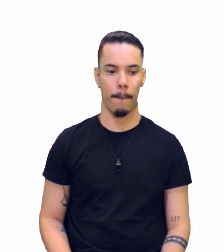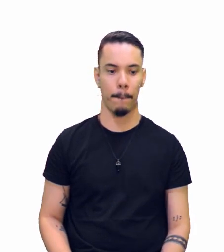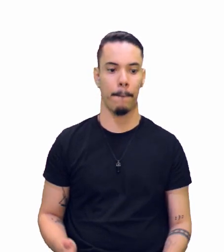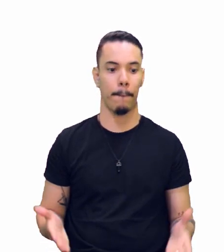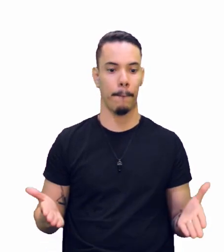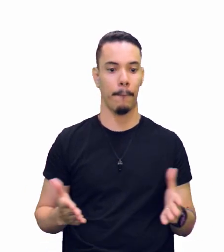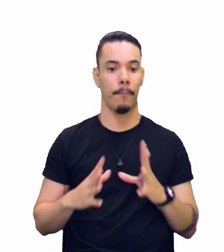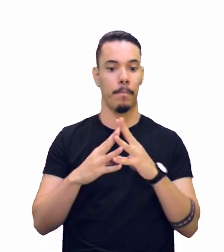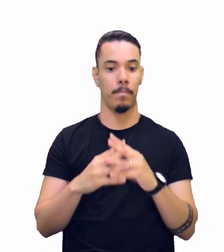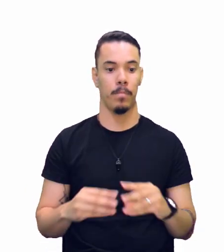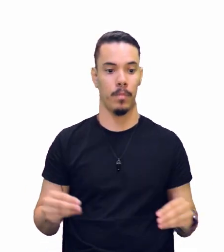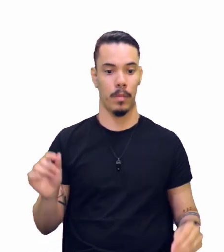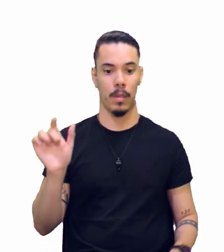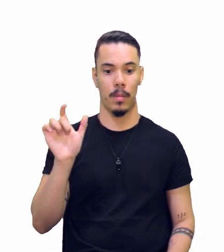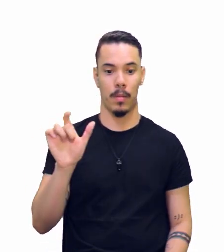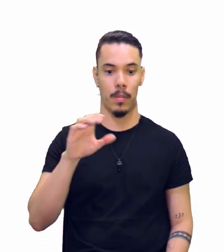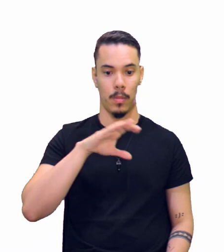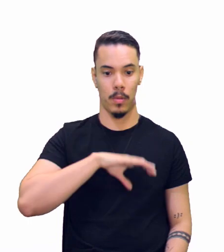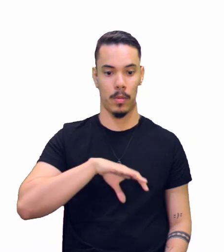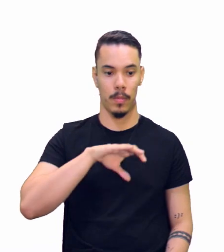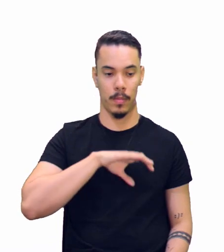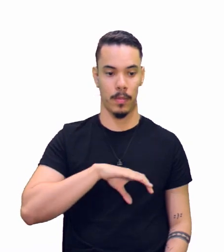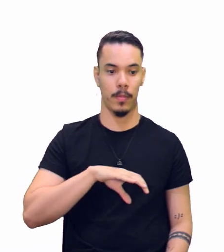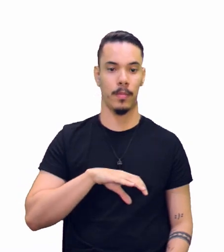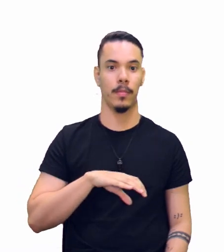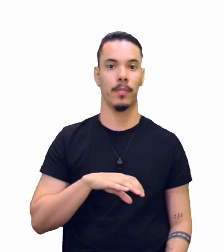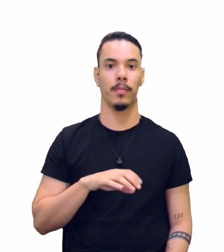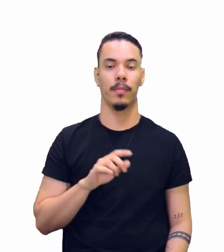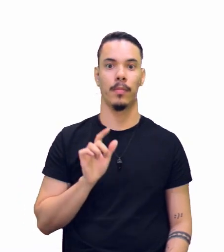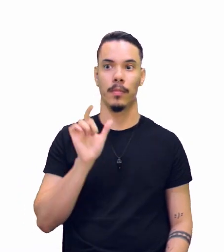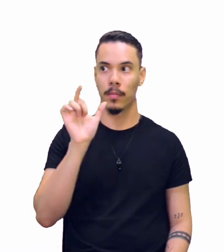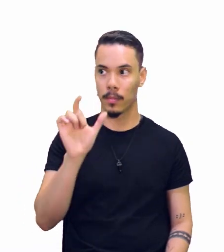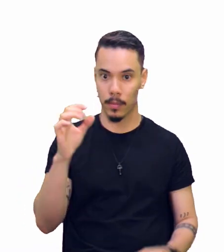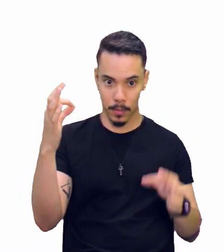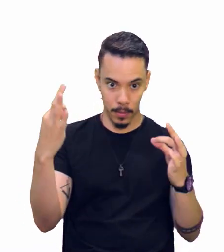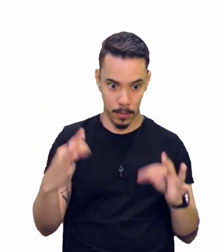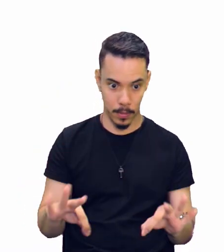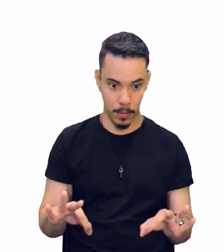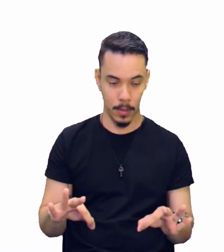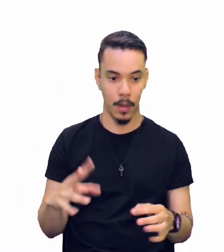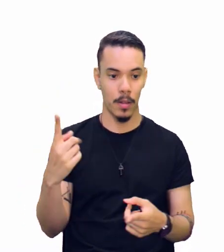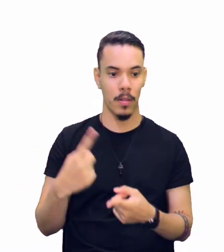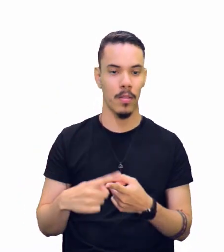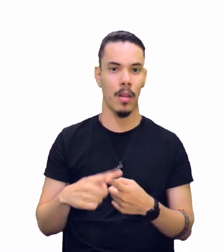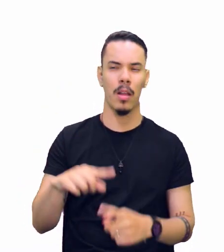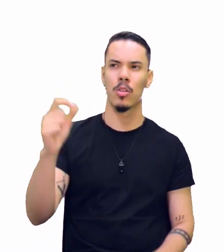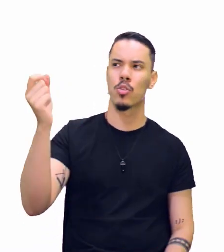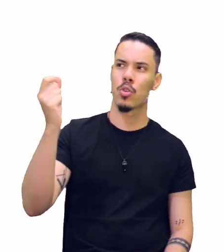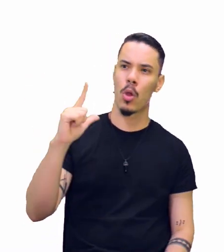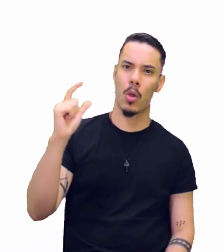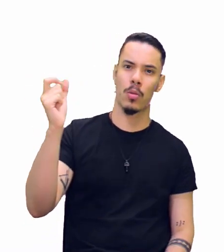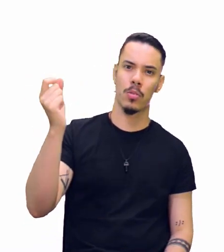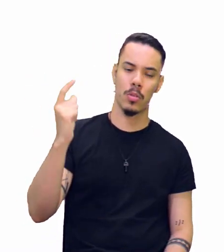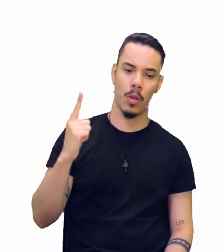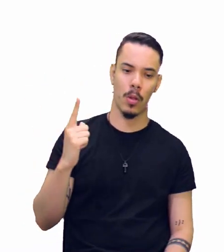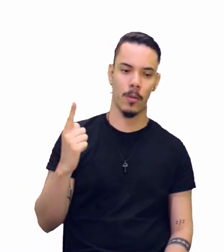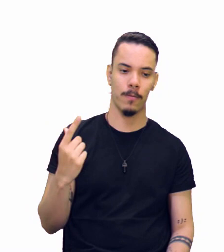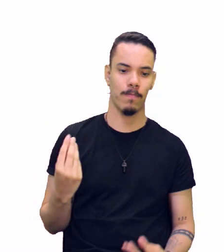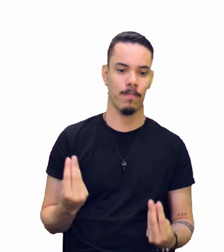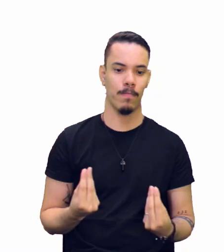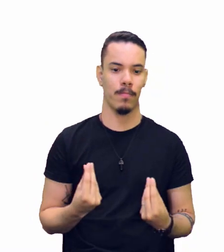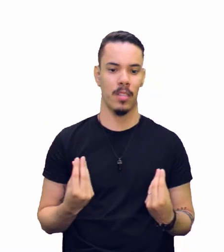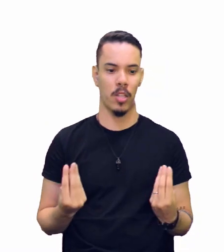me fugiu a palavra em português na minha cabeça, que é quando você está muito tempo exposto no sol, você fica